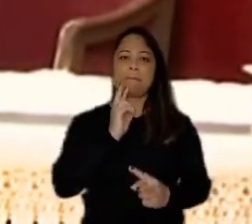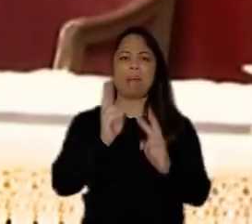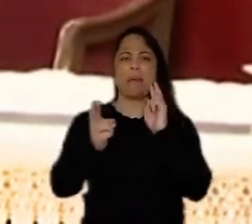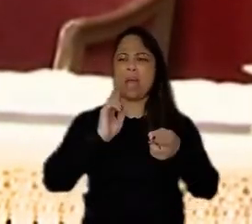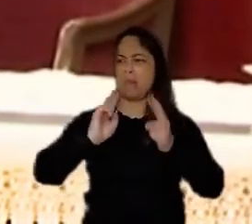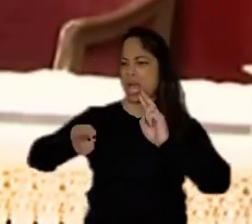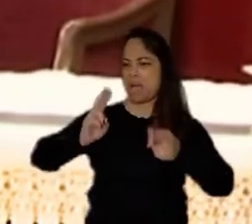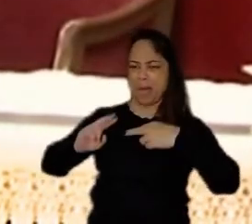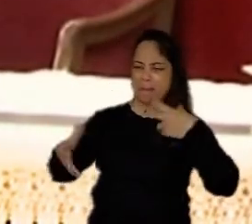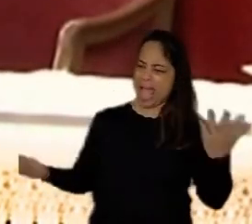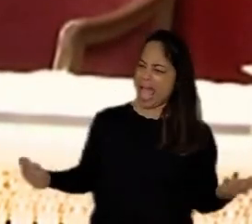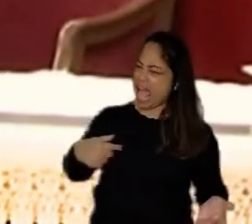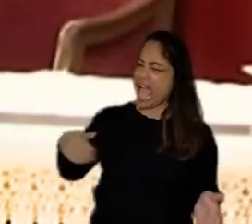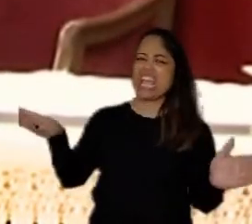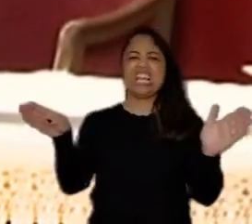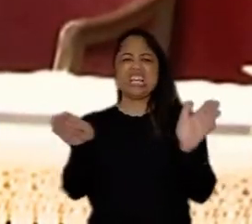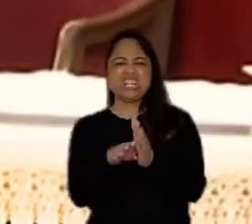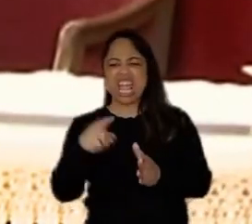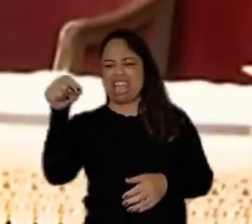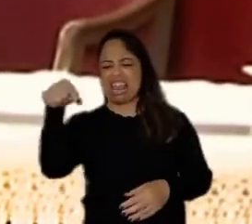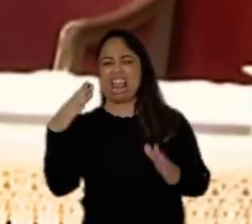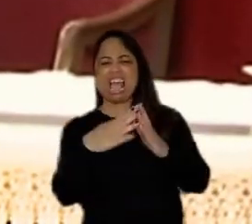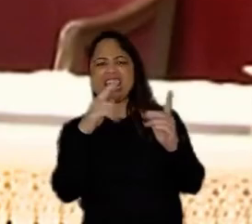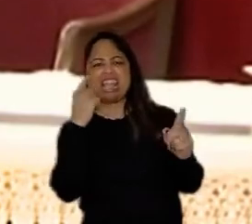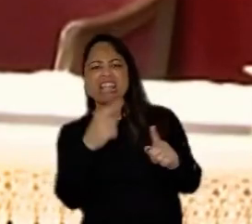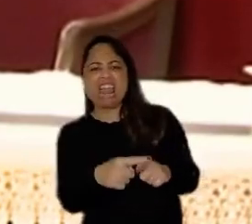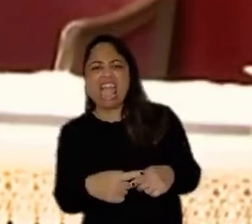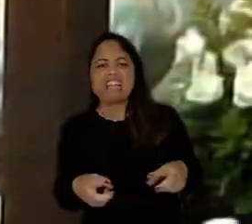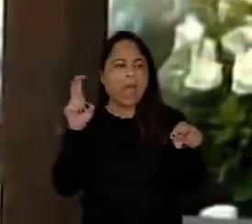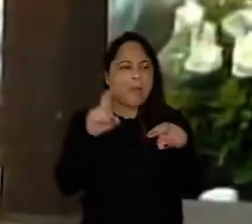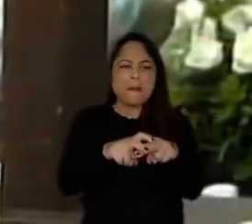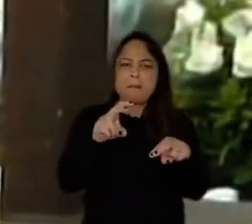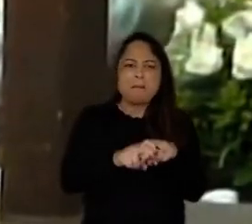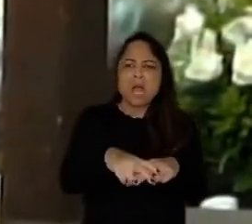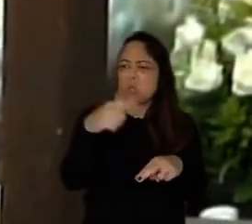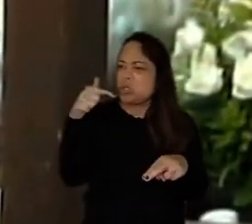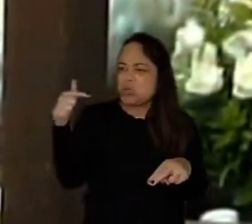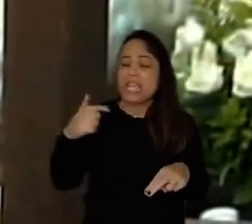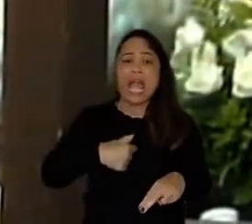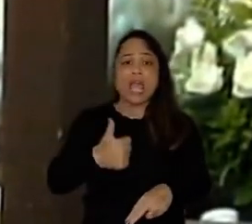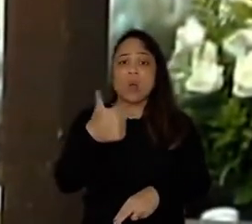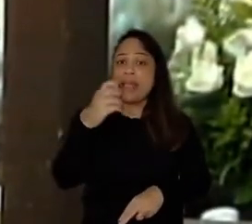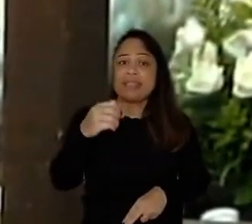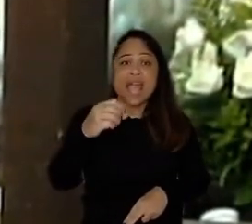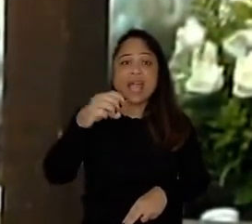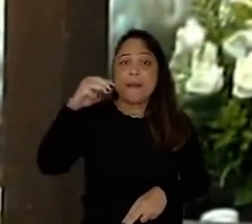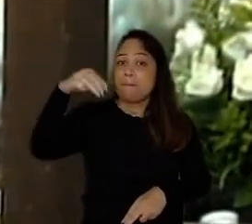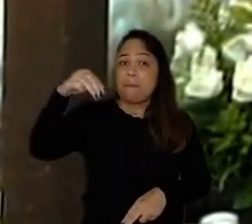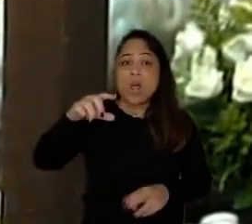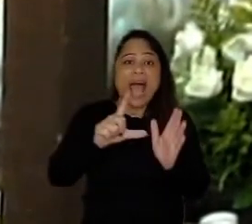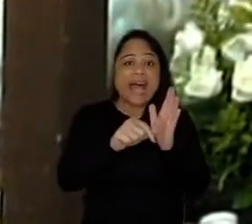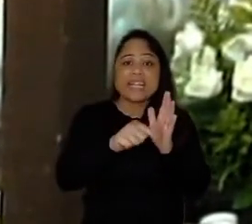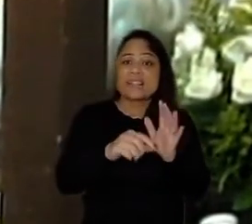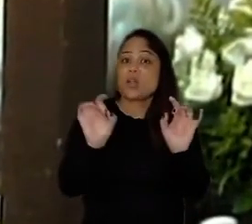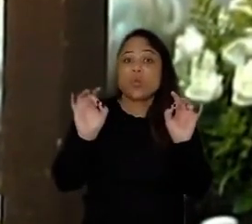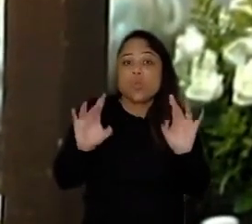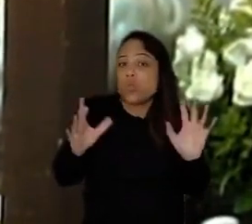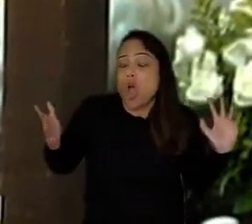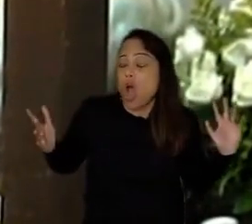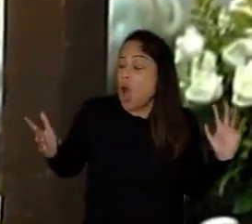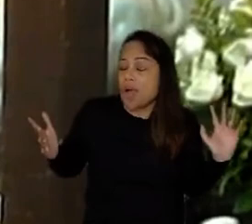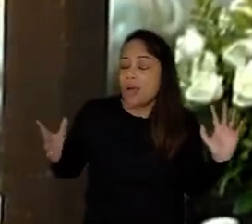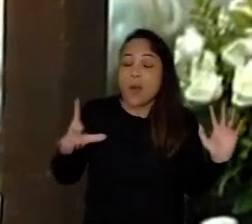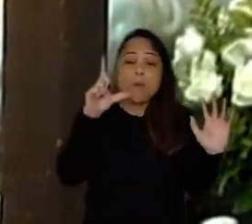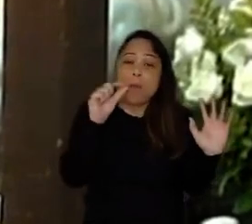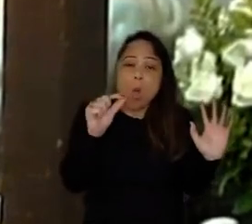reclamar que chegou só 10 minutos atrasado e não tinha mais lugar de sentar. Aí, para que você nunca